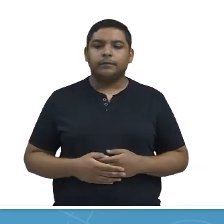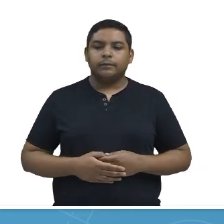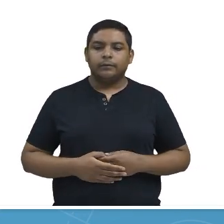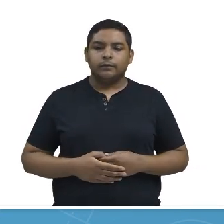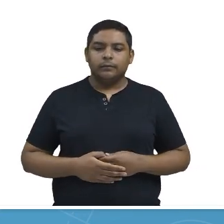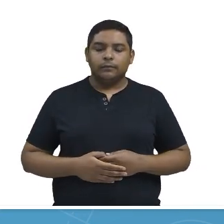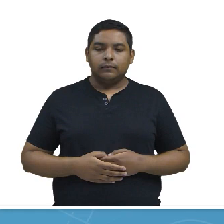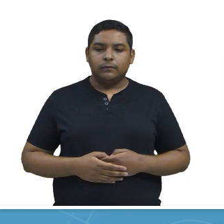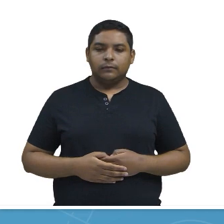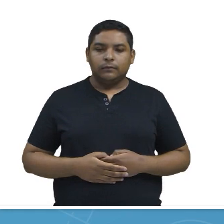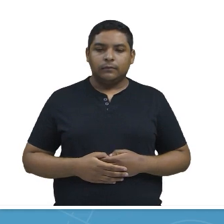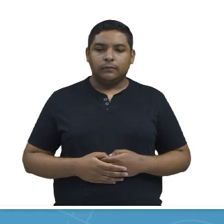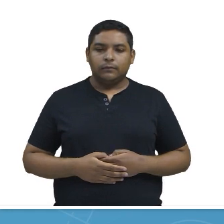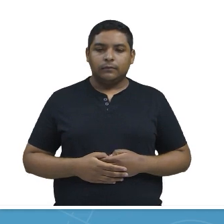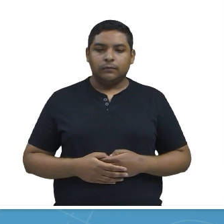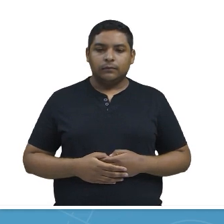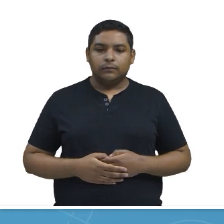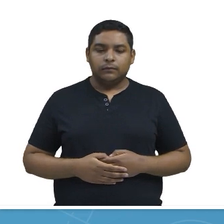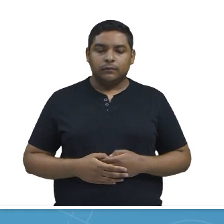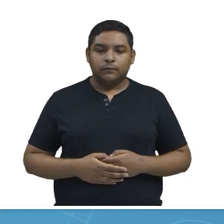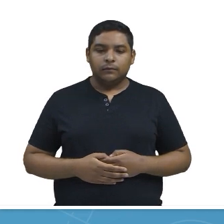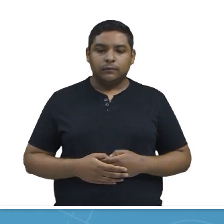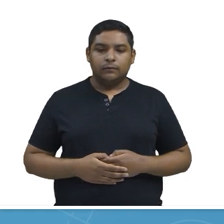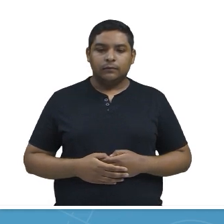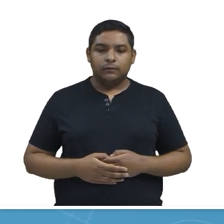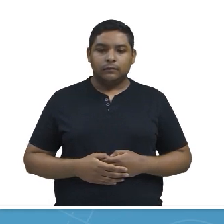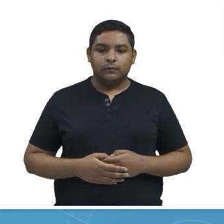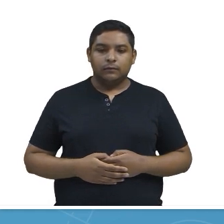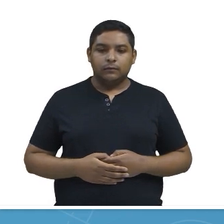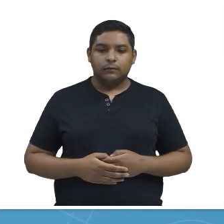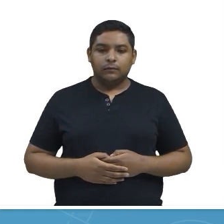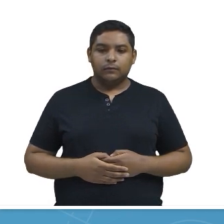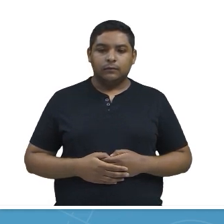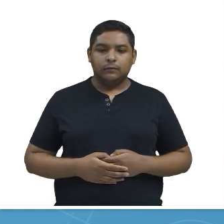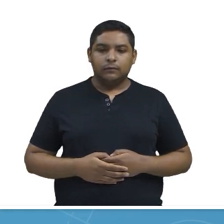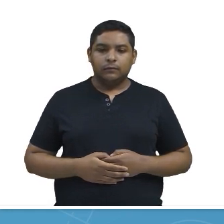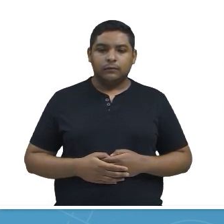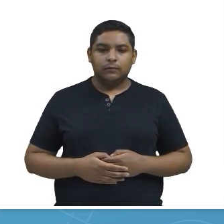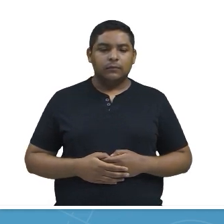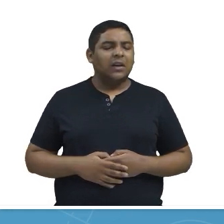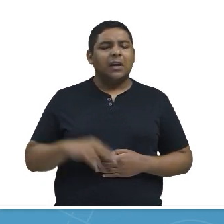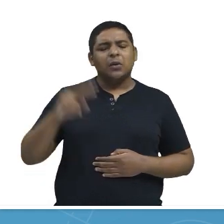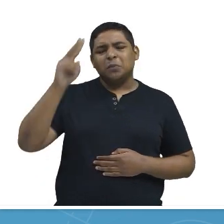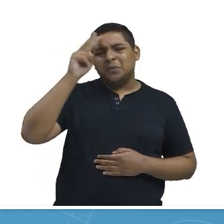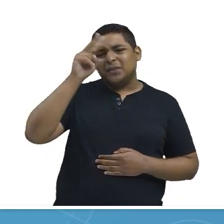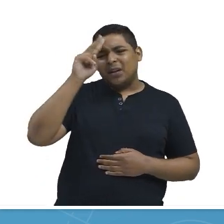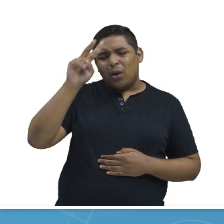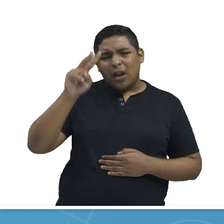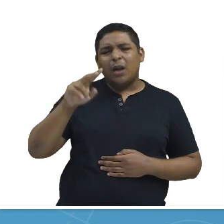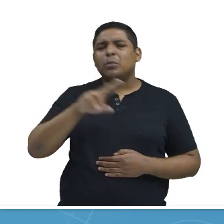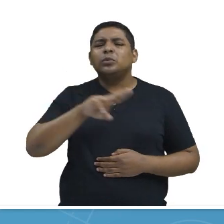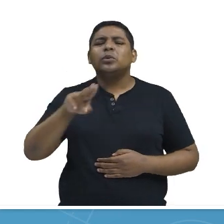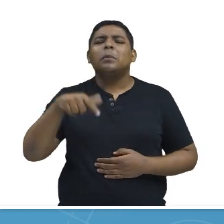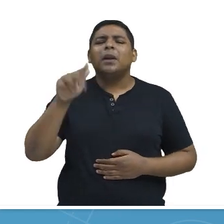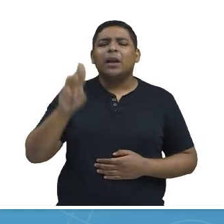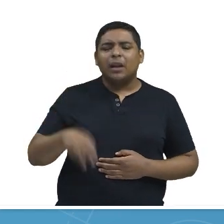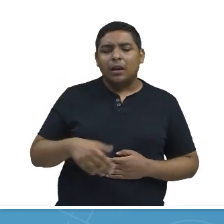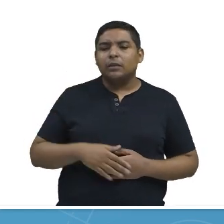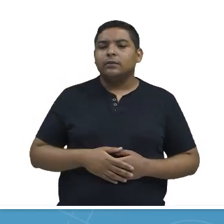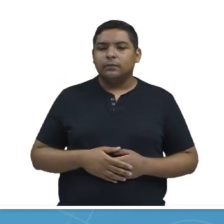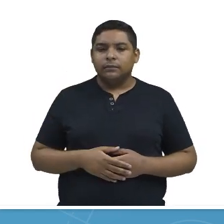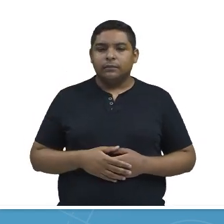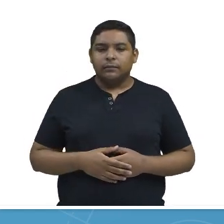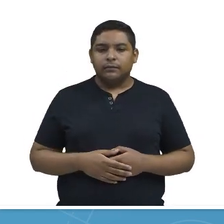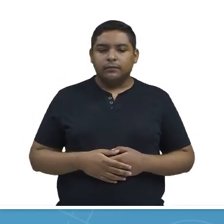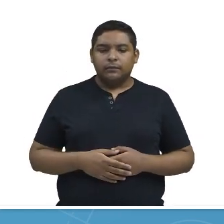I can't remember. Whose name I can't remember. Eu não lembro o nome de quem? Do other chap.